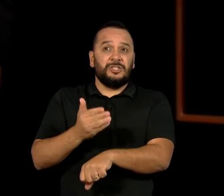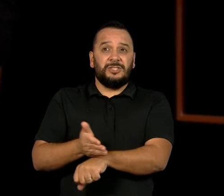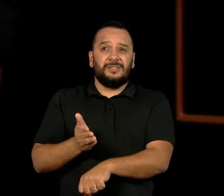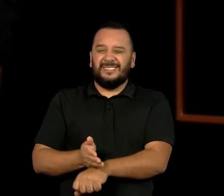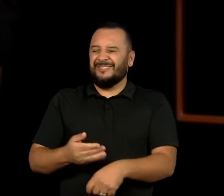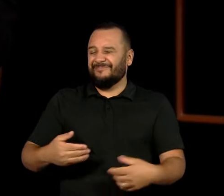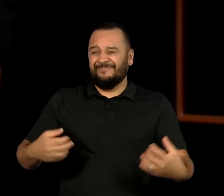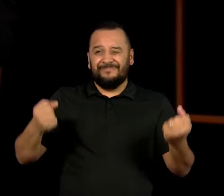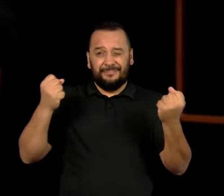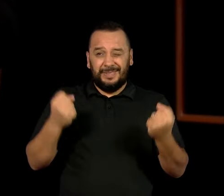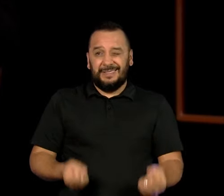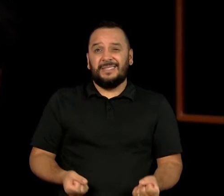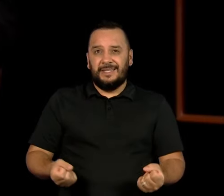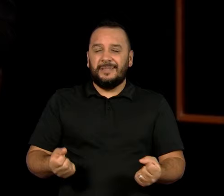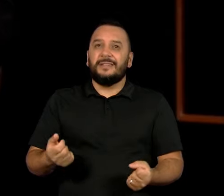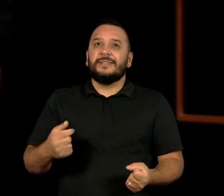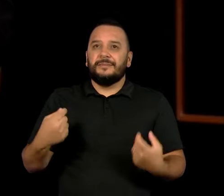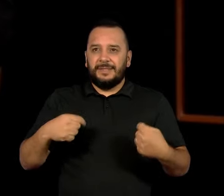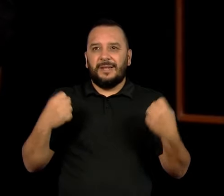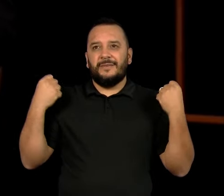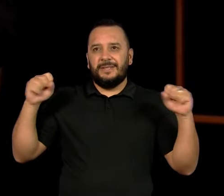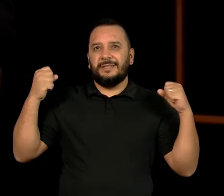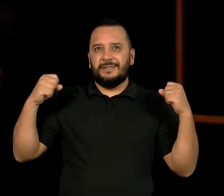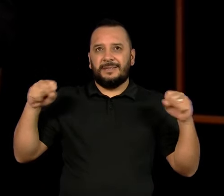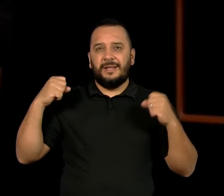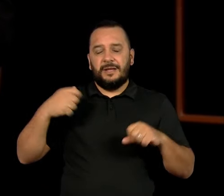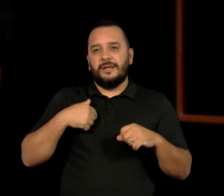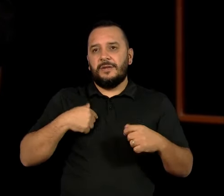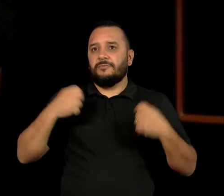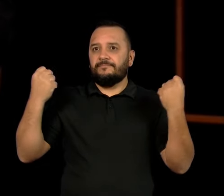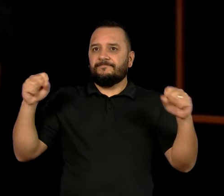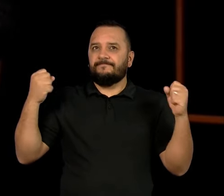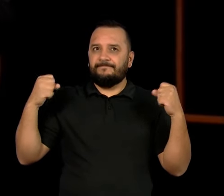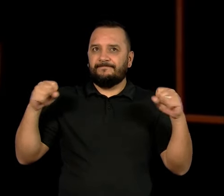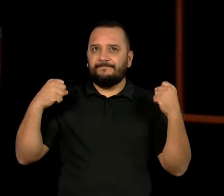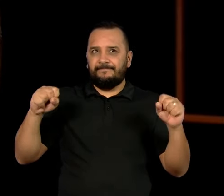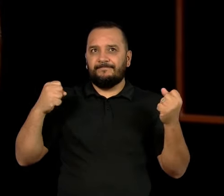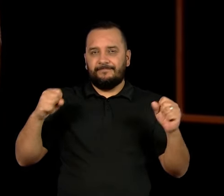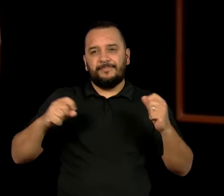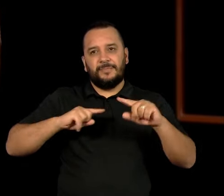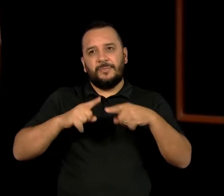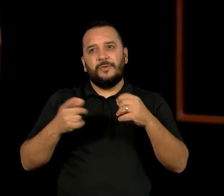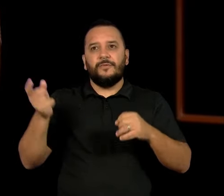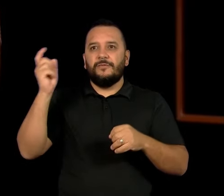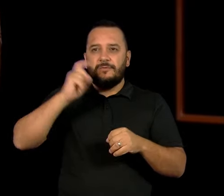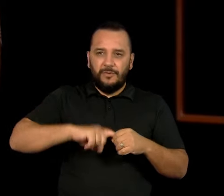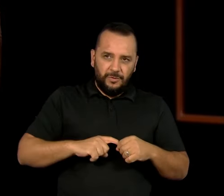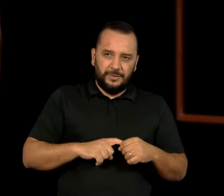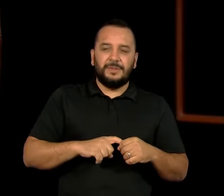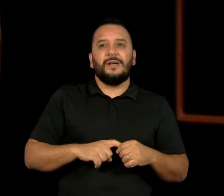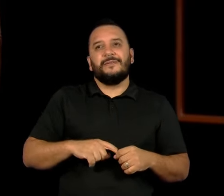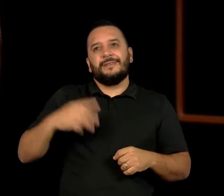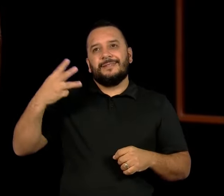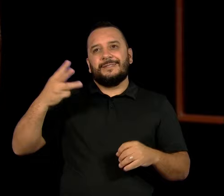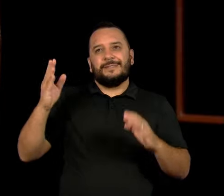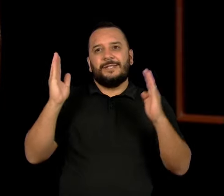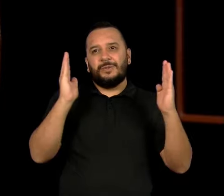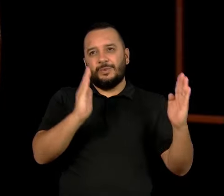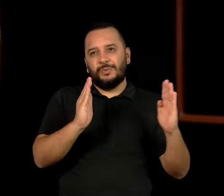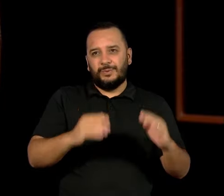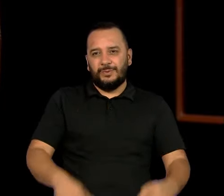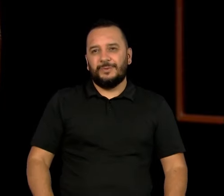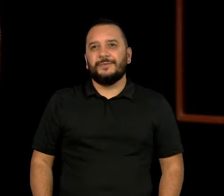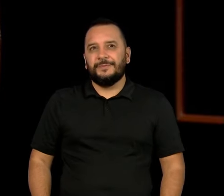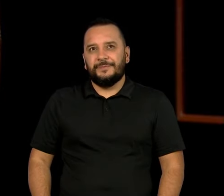massacrante do autor de novelas, eu precisava me exercitar, então sempre me exercitei. Aí voltava da malhação, terceiro turno.